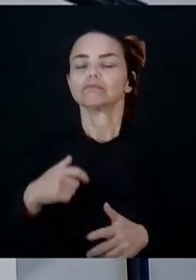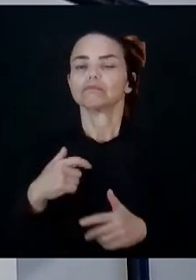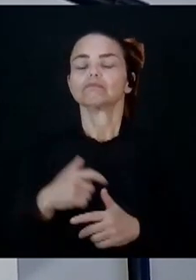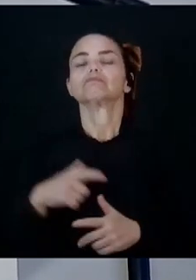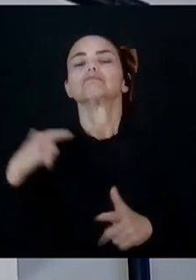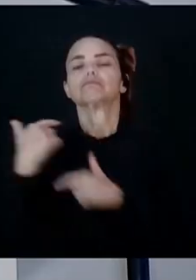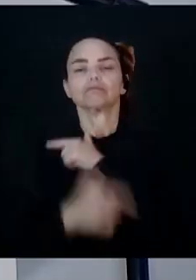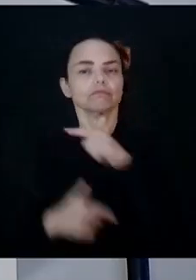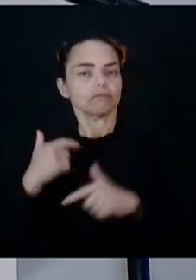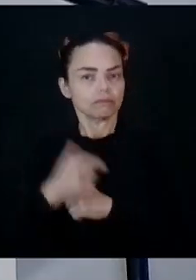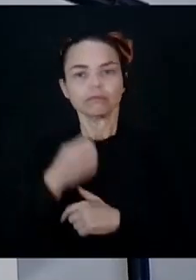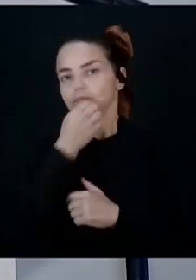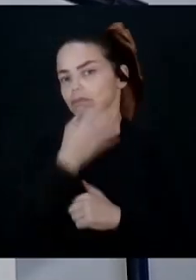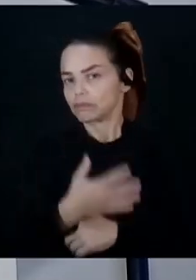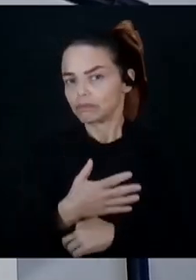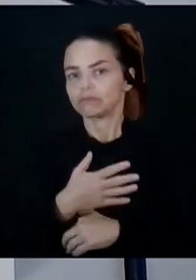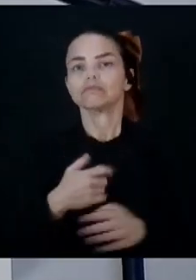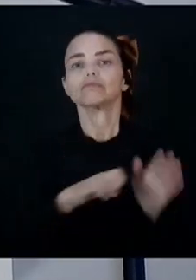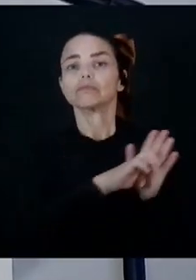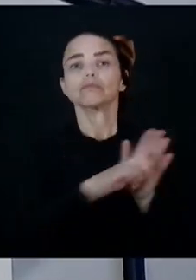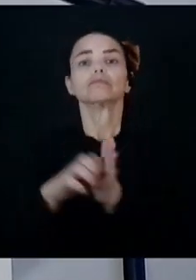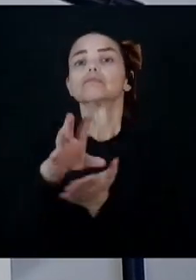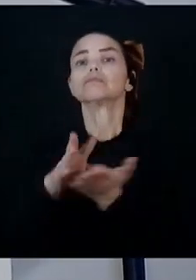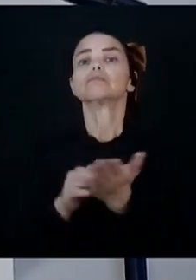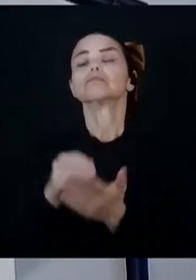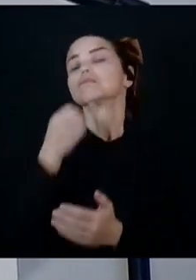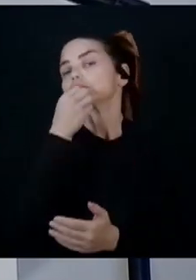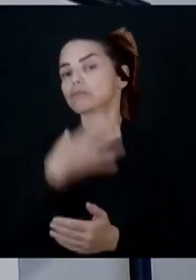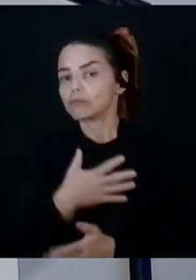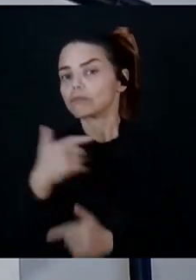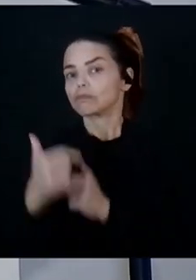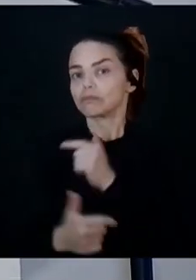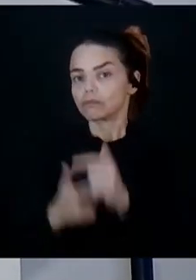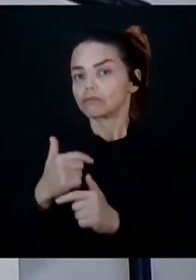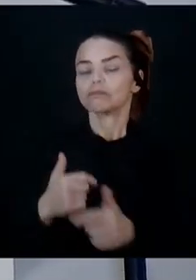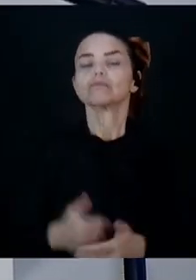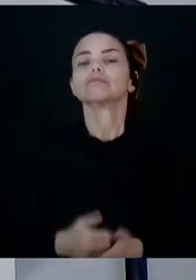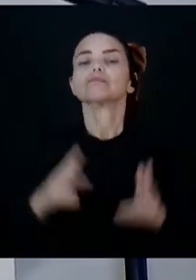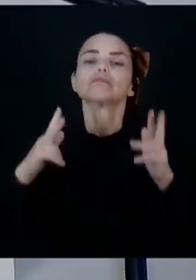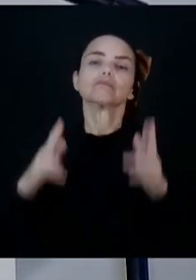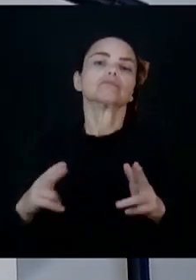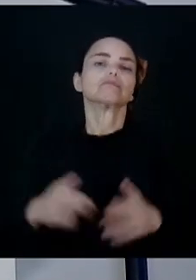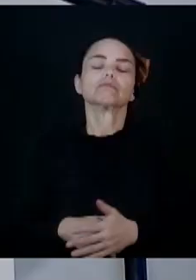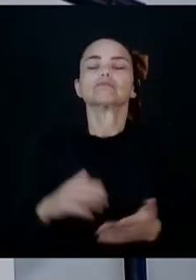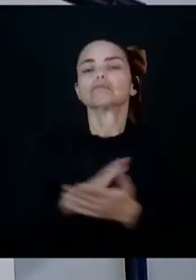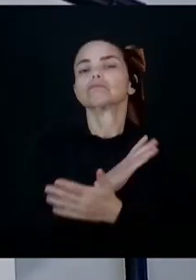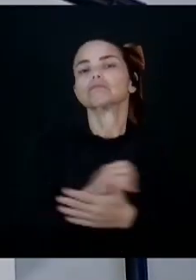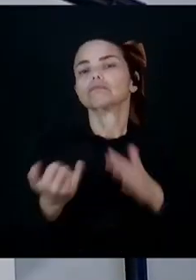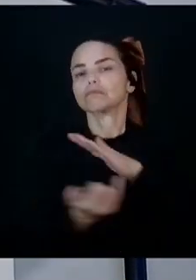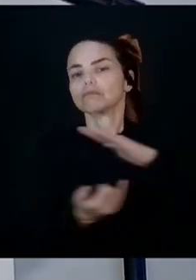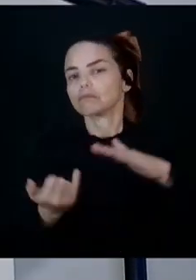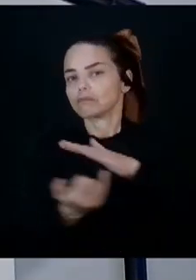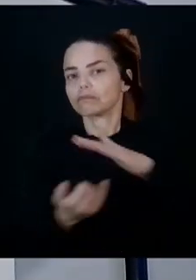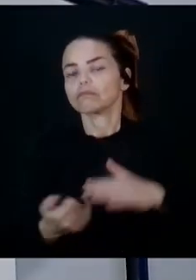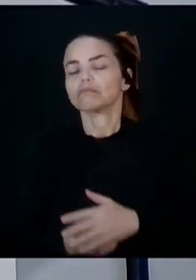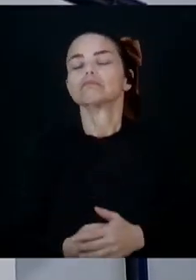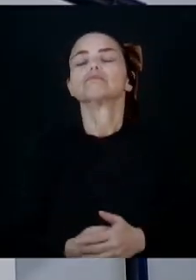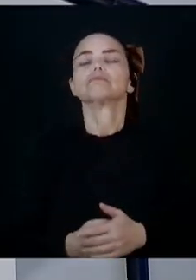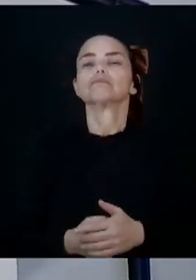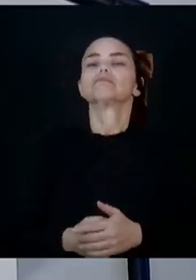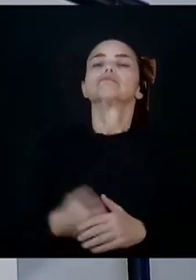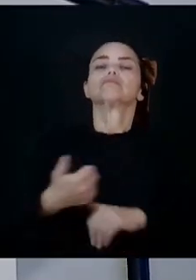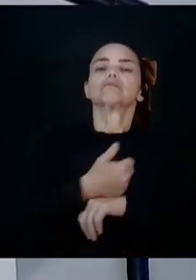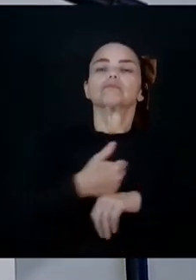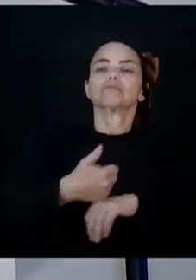ela fez, por aquilo que ela vem fazendo. Da mesma forma, algumas entidades, outros profissionais,